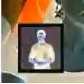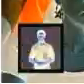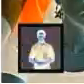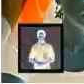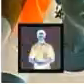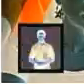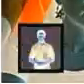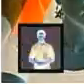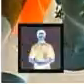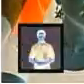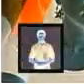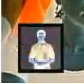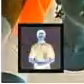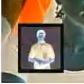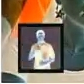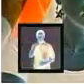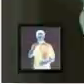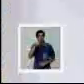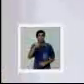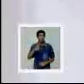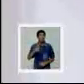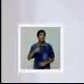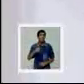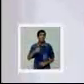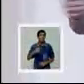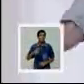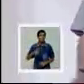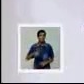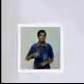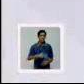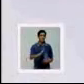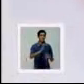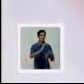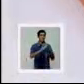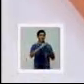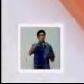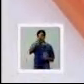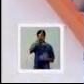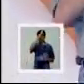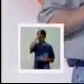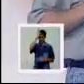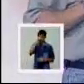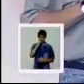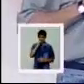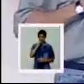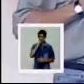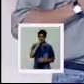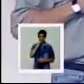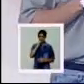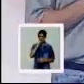lá no galinheiro, recolhia os ovos com a mão. Ovos que depois ia ser frito com a própria